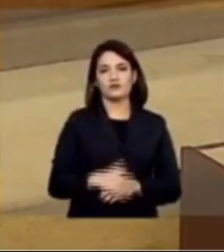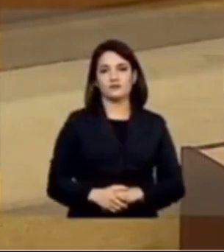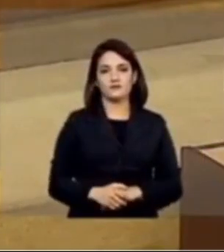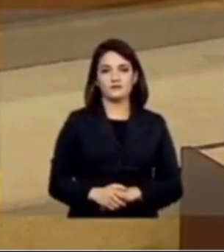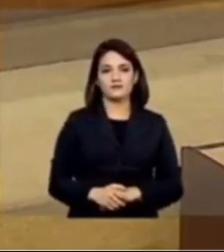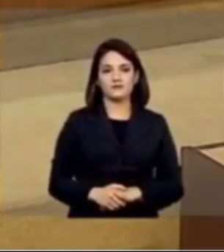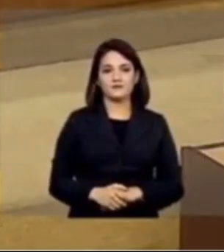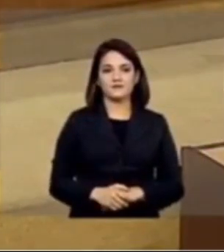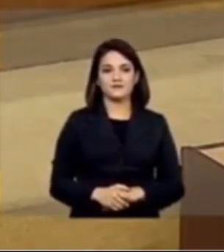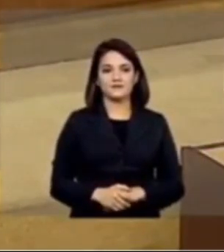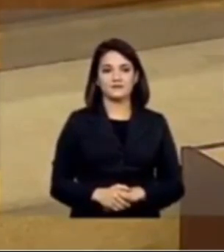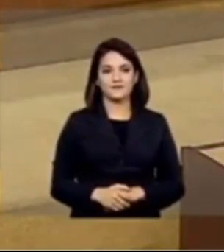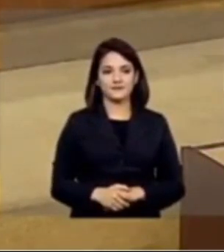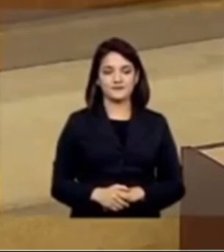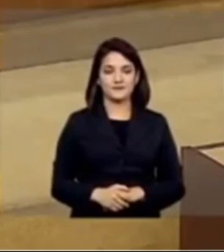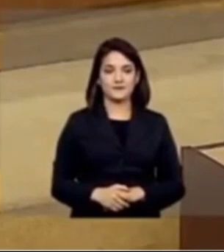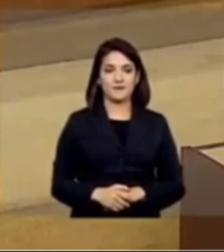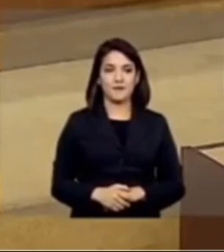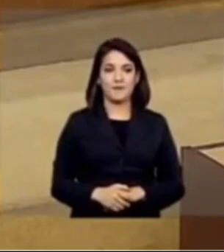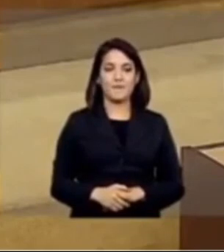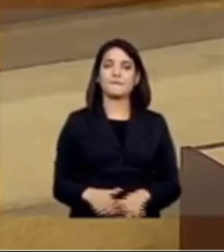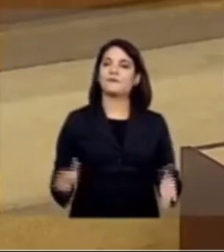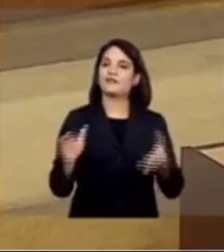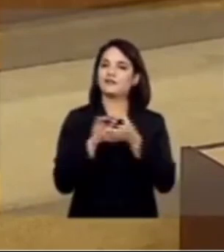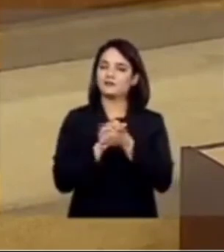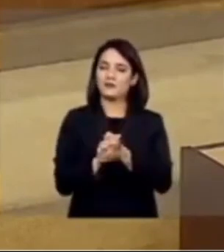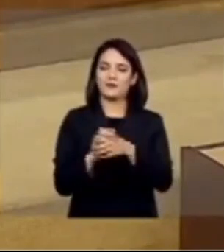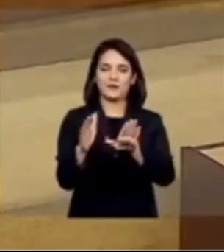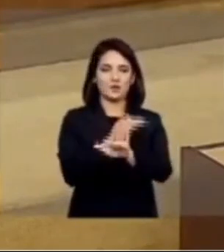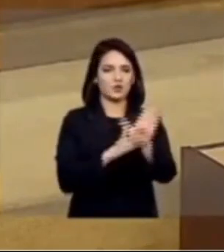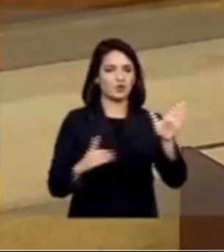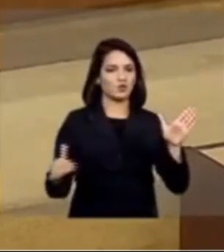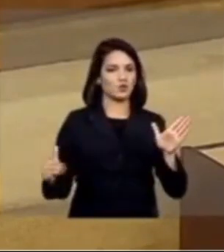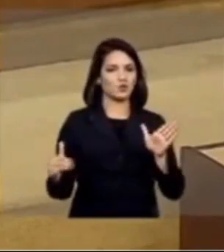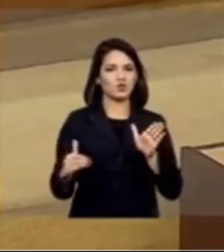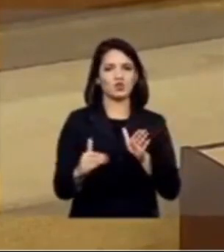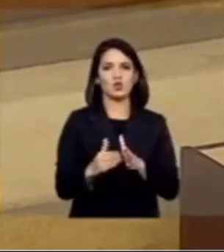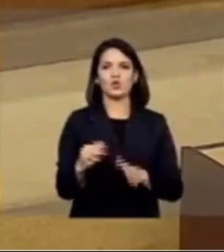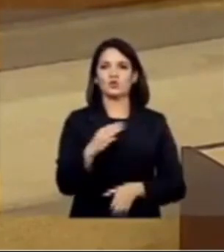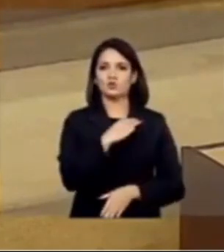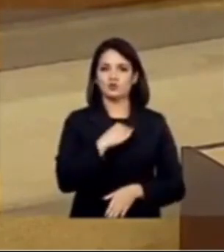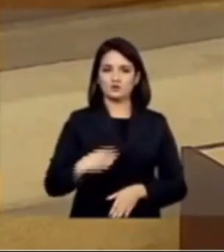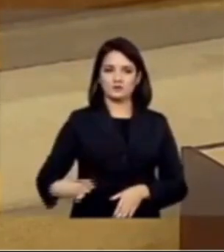STF quiser, ele obriga, diz Cláudio Castro sobre câmeras em PMs.